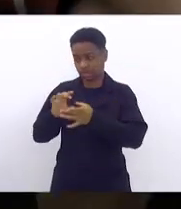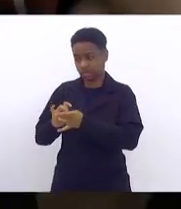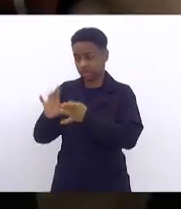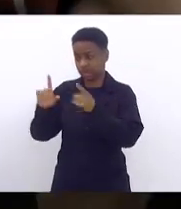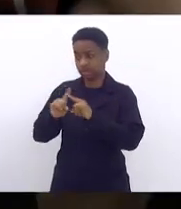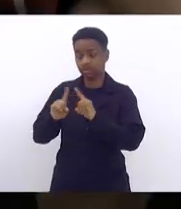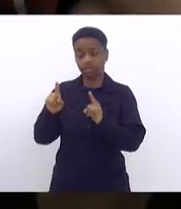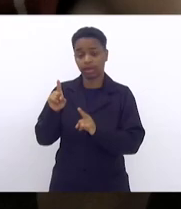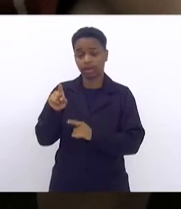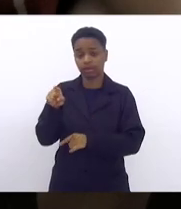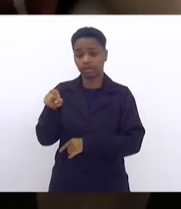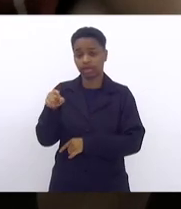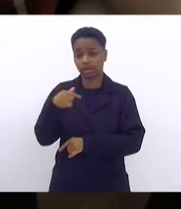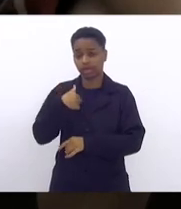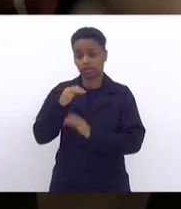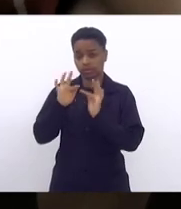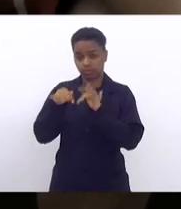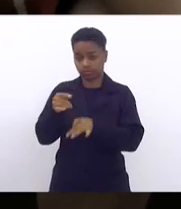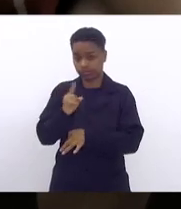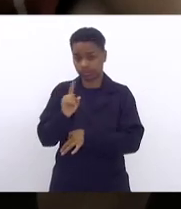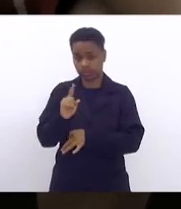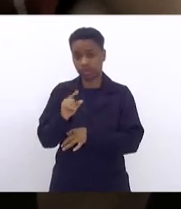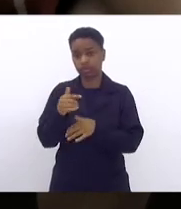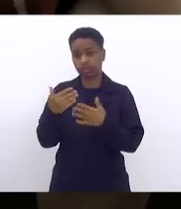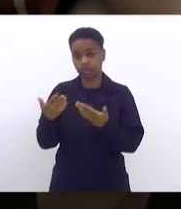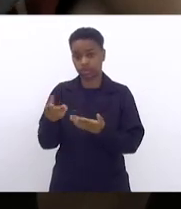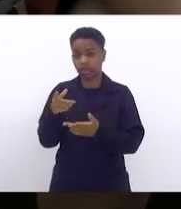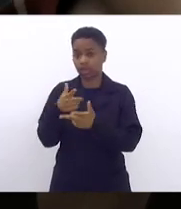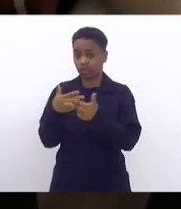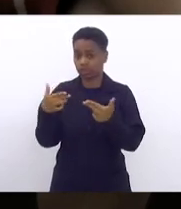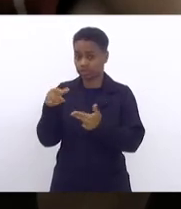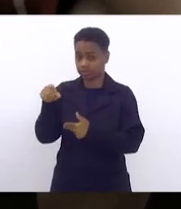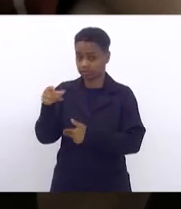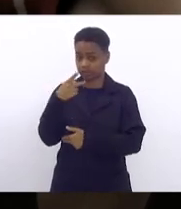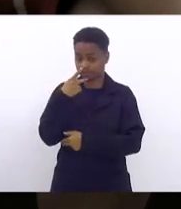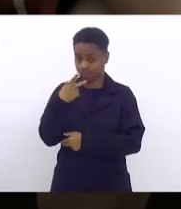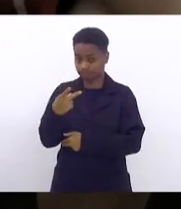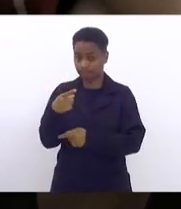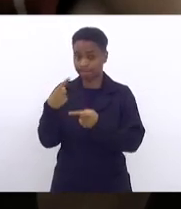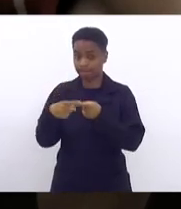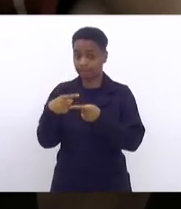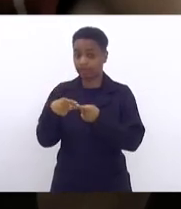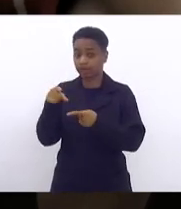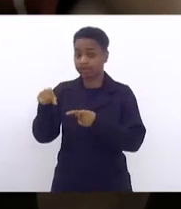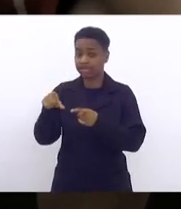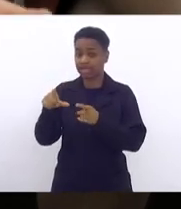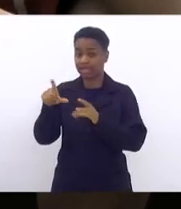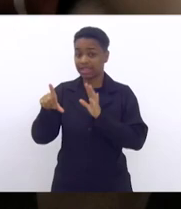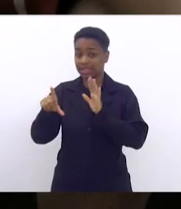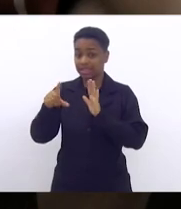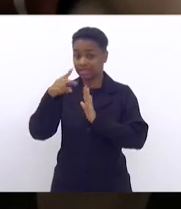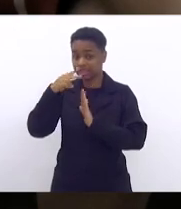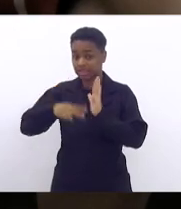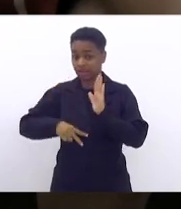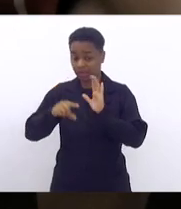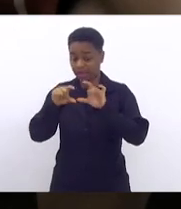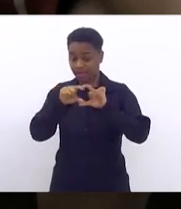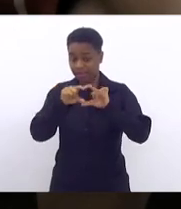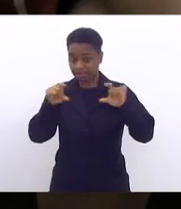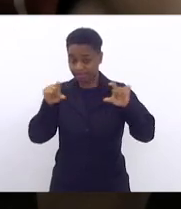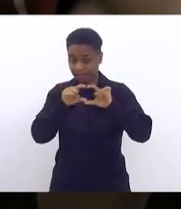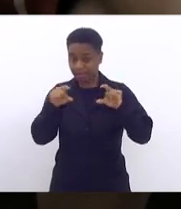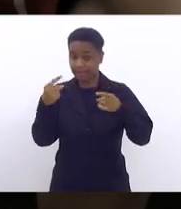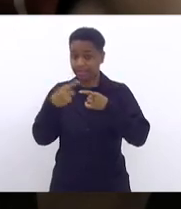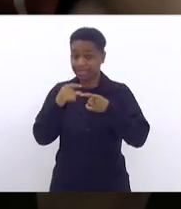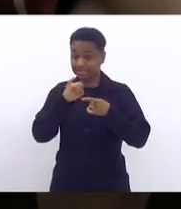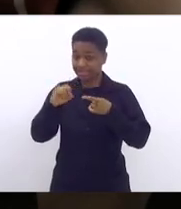senhor... Eu não acabei. Isso que o senhor está falando é que o senhor leu a ementa. Porque se o senhor